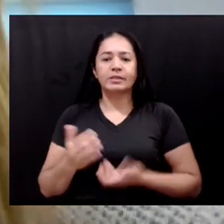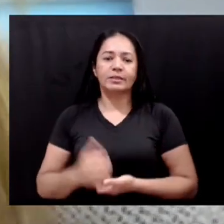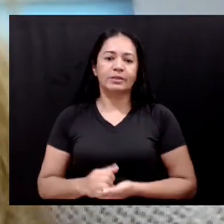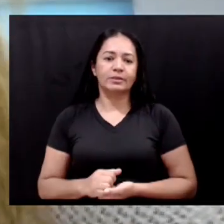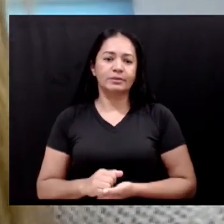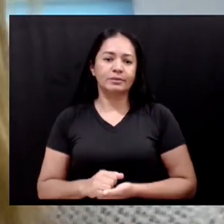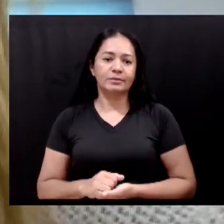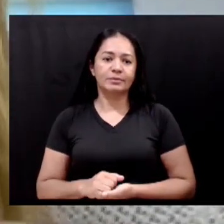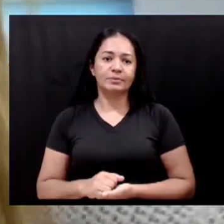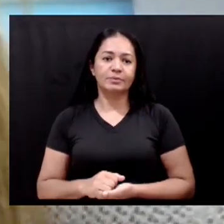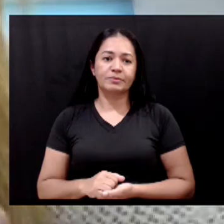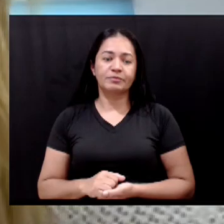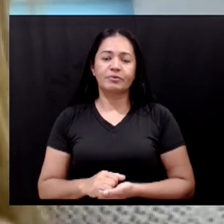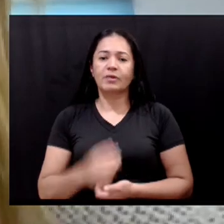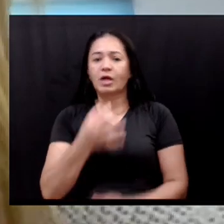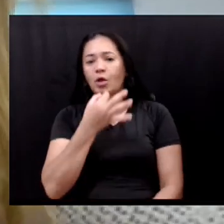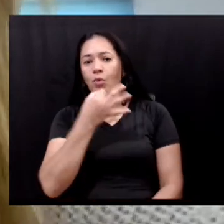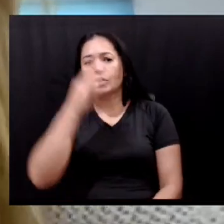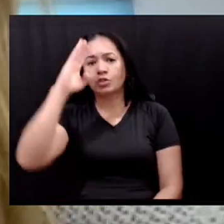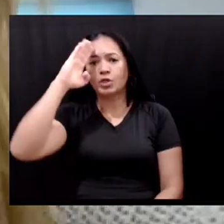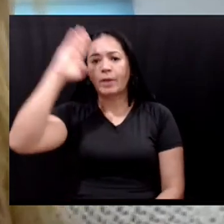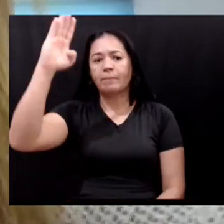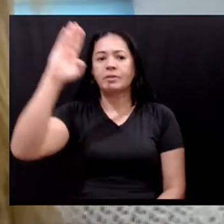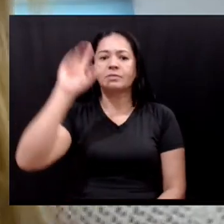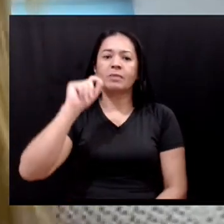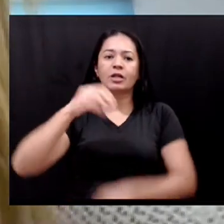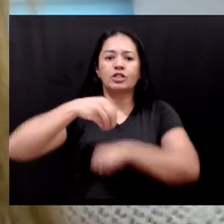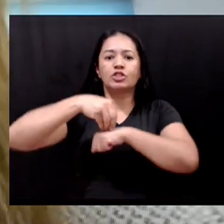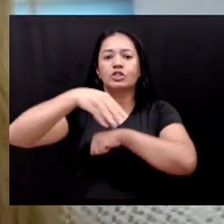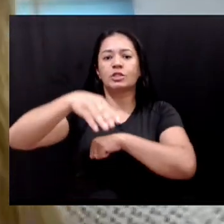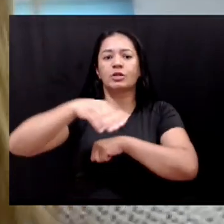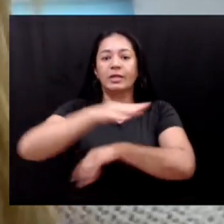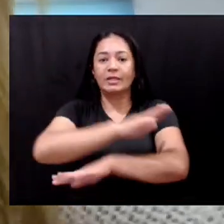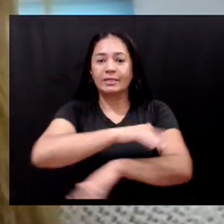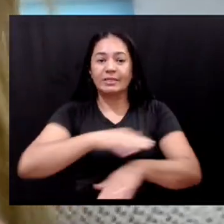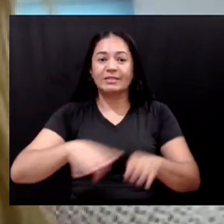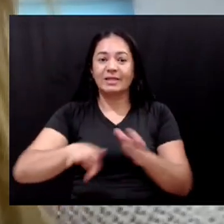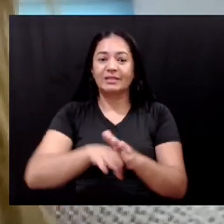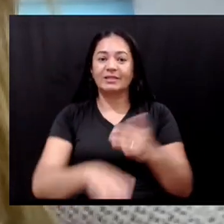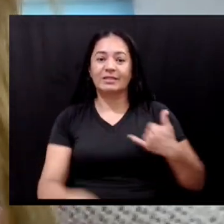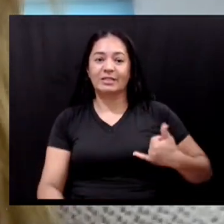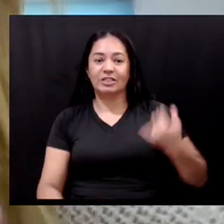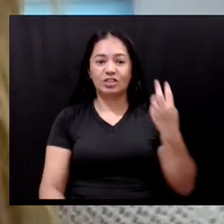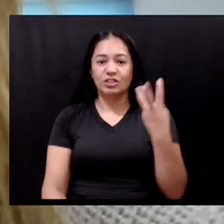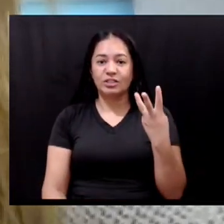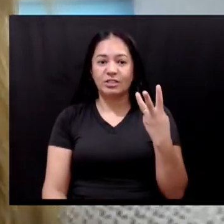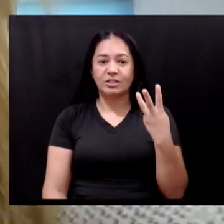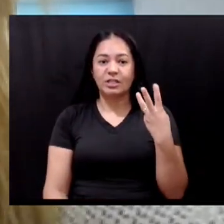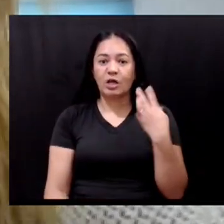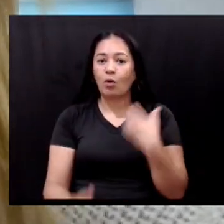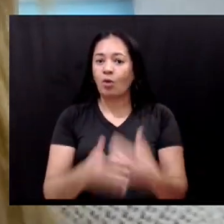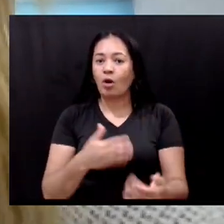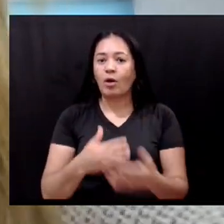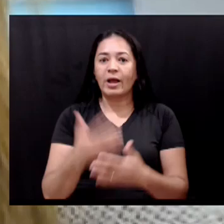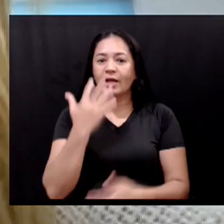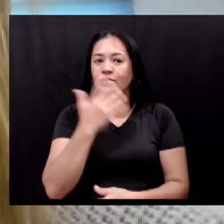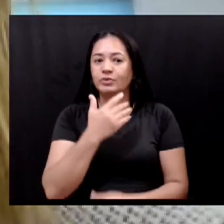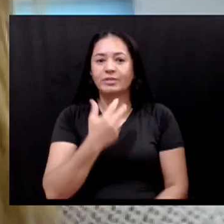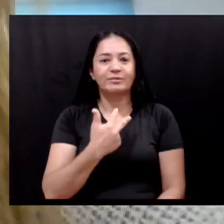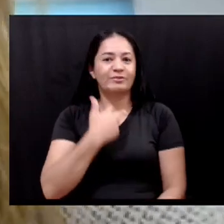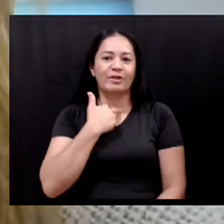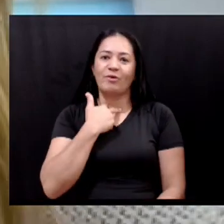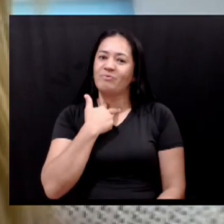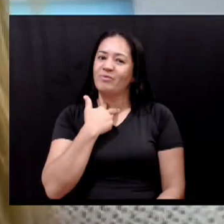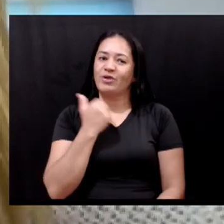acho que a primeira dica crianças até 3 anos não devem consumir qualquer tipo de açúcar, né? Então, nem o açúcar aglomerado,